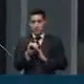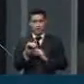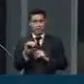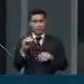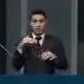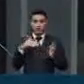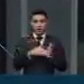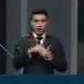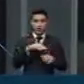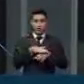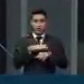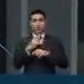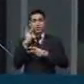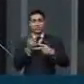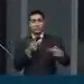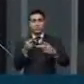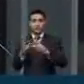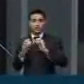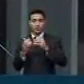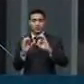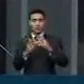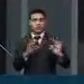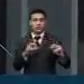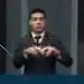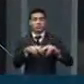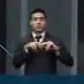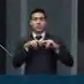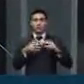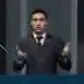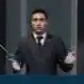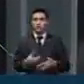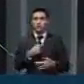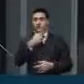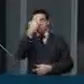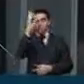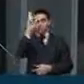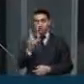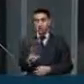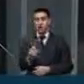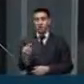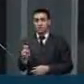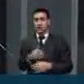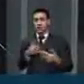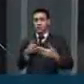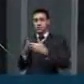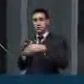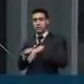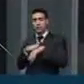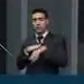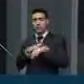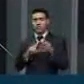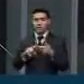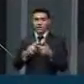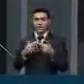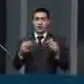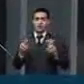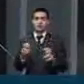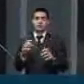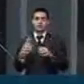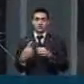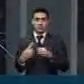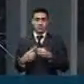tarde, visita as comunidades, ou seja, nós temos agora pelo menos um gestor para se conversar os assuntos da cidade. Nós sabemos que